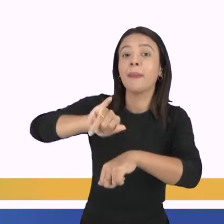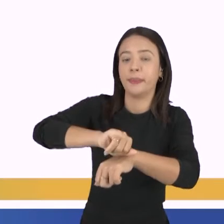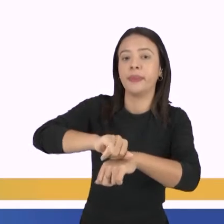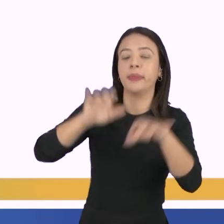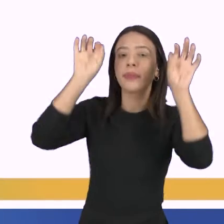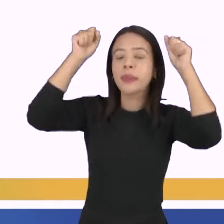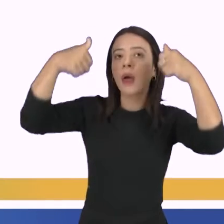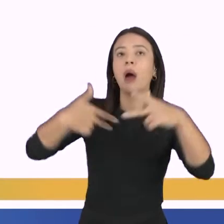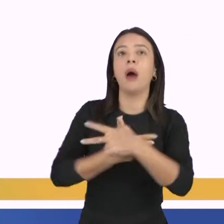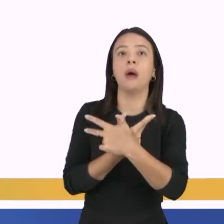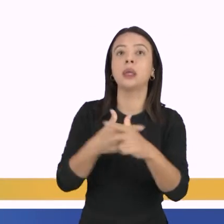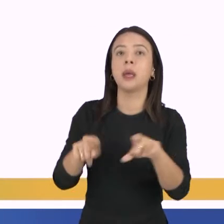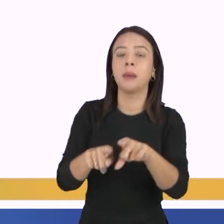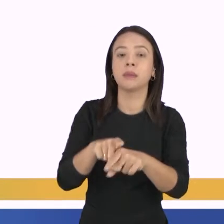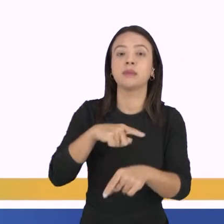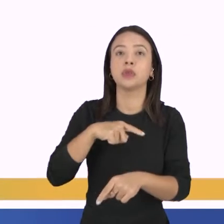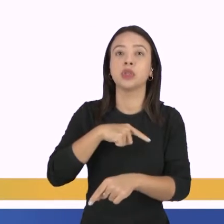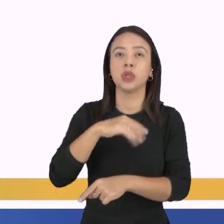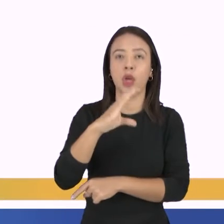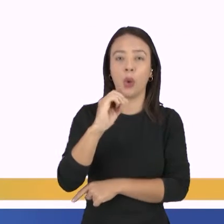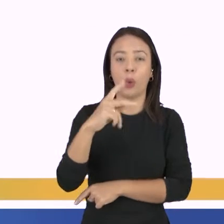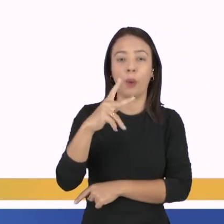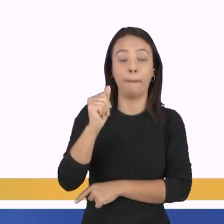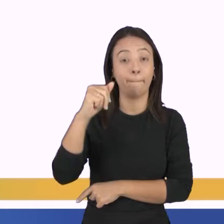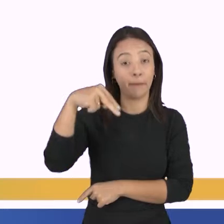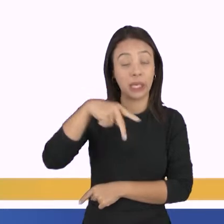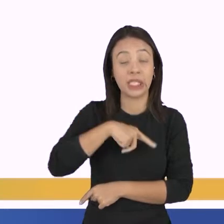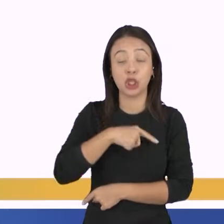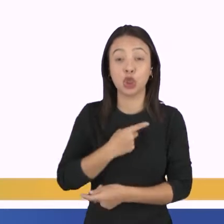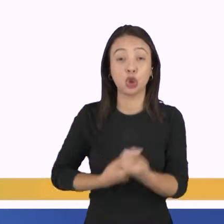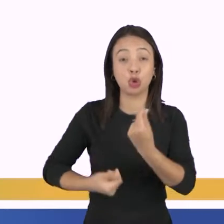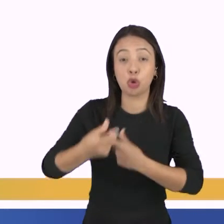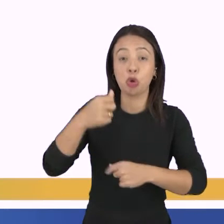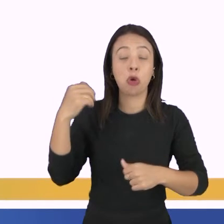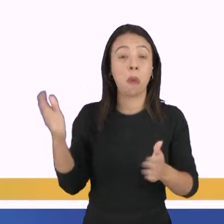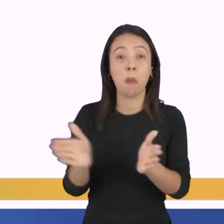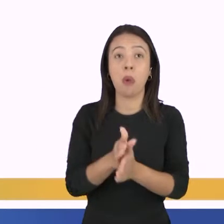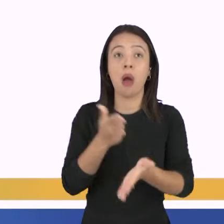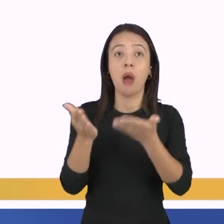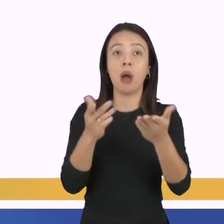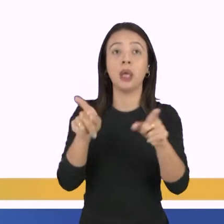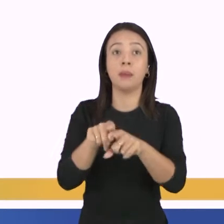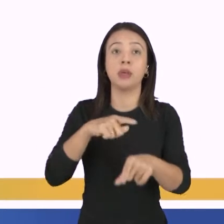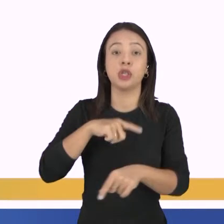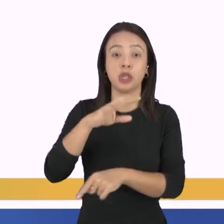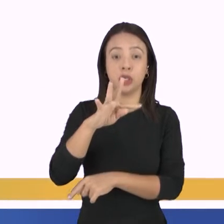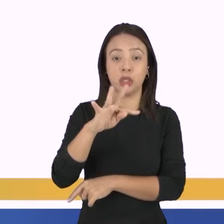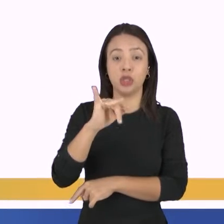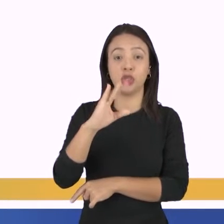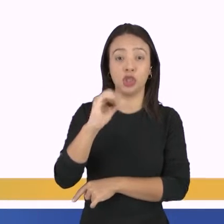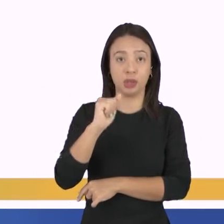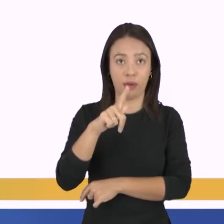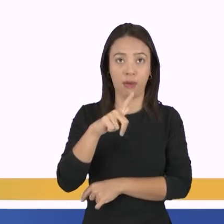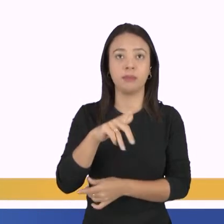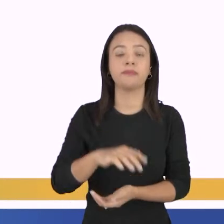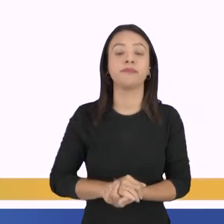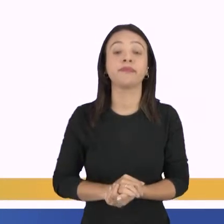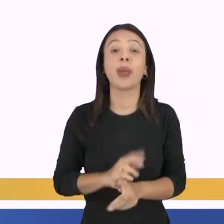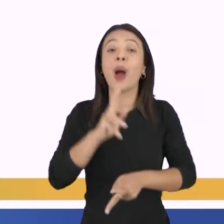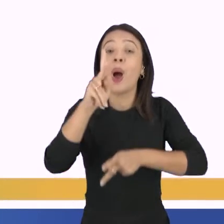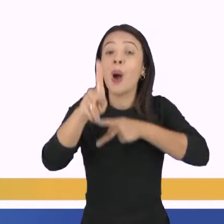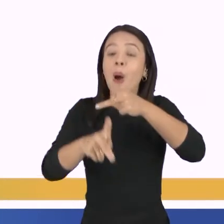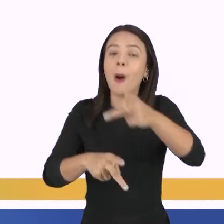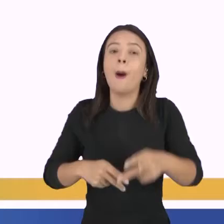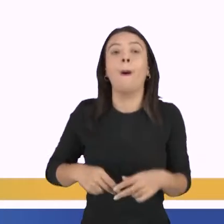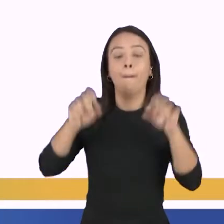Copán, com o grande comércio, e Tikal, o centro religioso. O povo maia era uma sociedade com